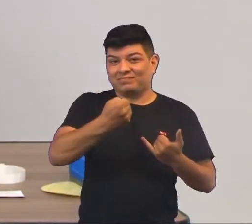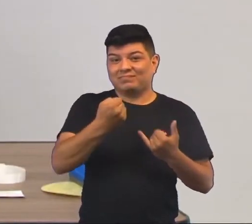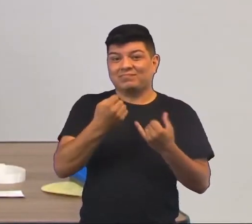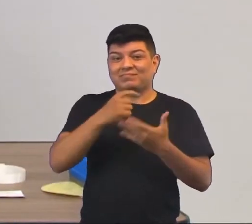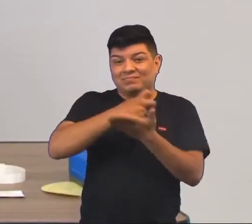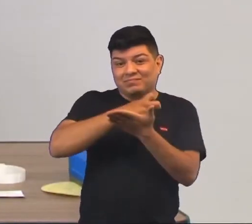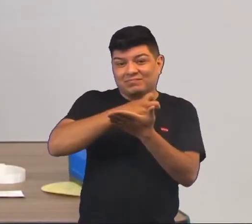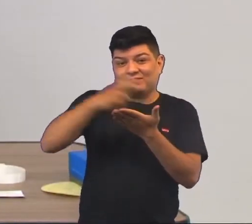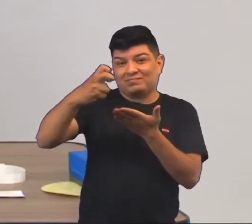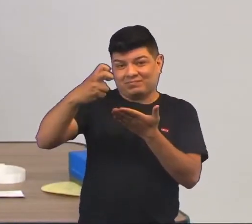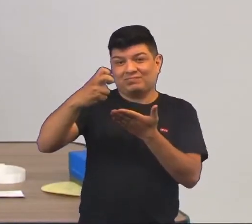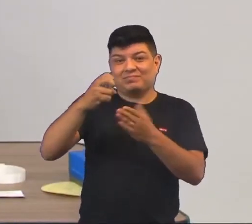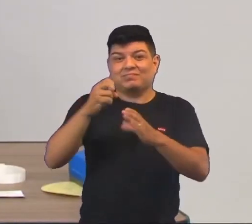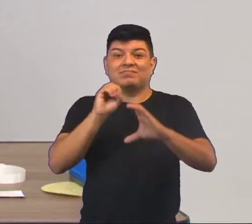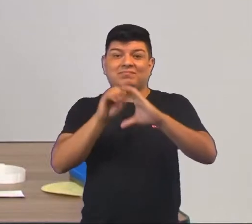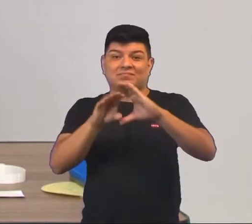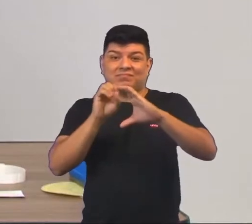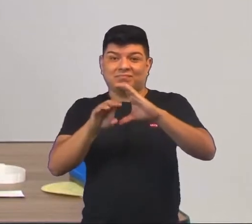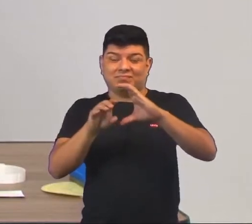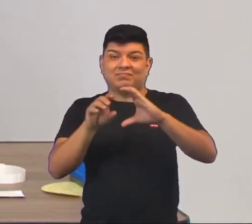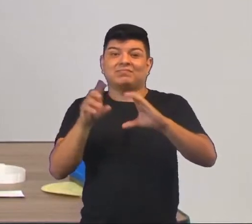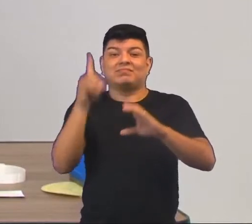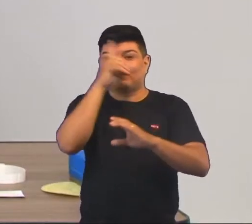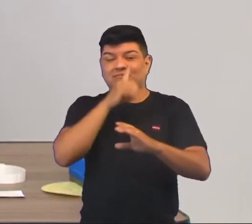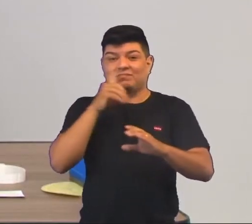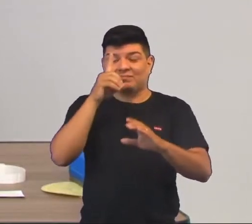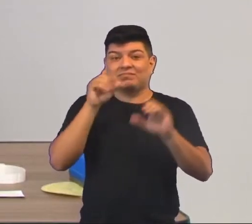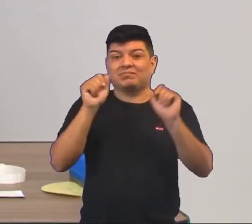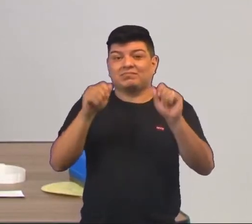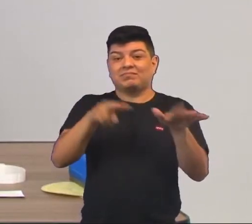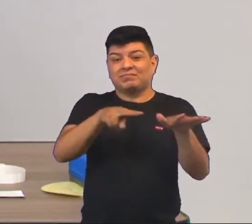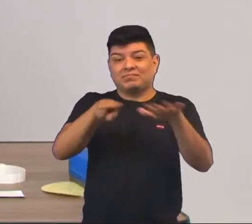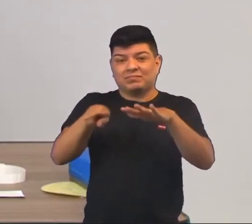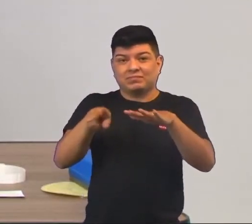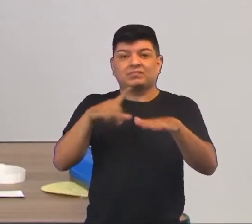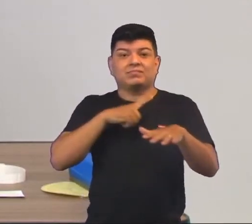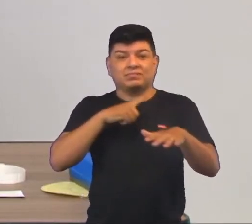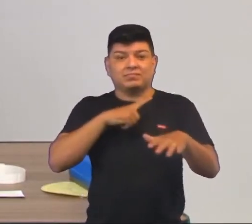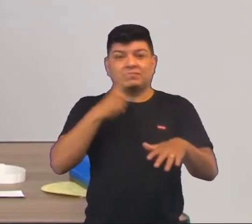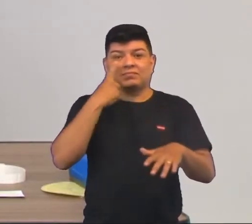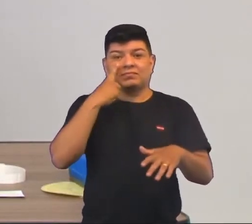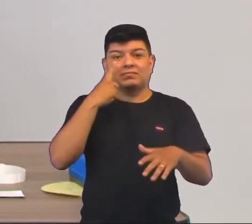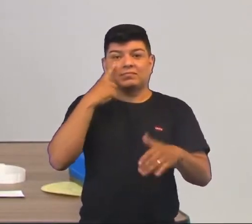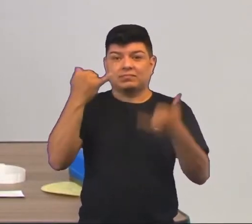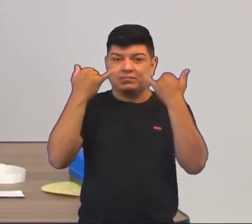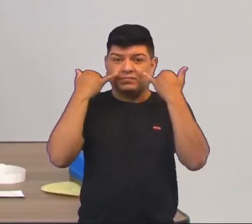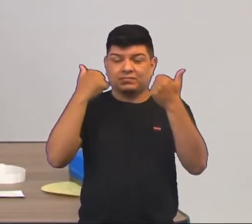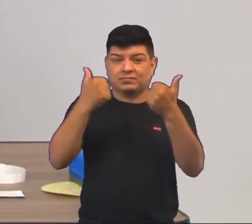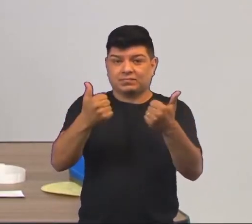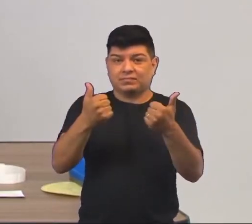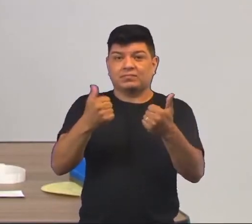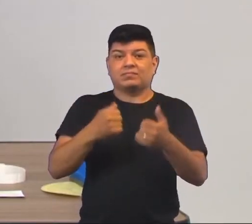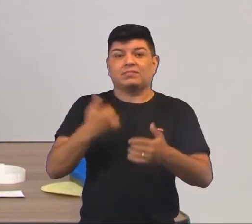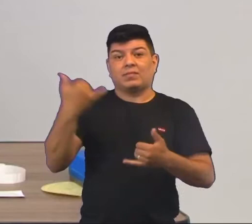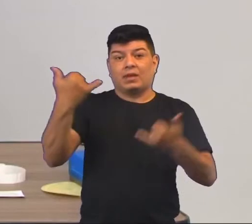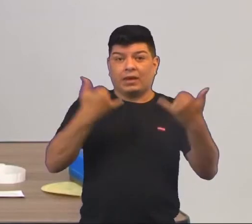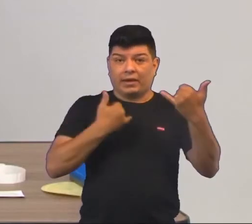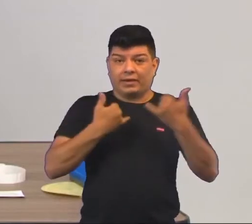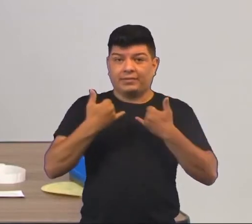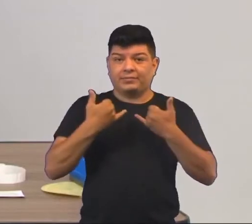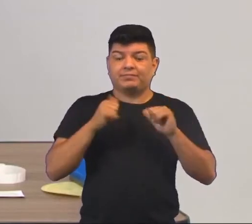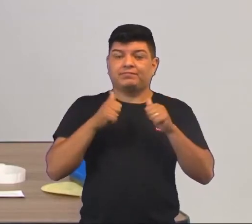a emissora Globo e o programa Domingão do Faustão, né, esses programas semanais, como nós vimos na notícia. Então, está nos